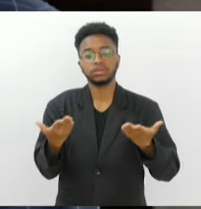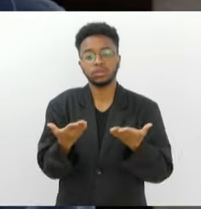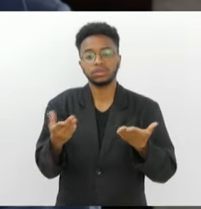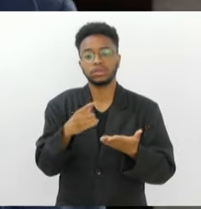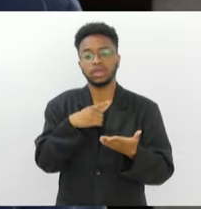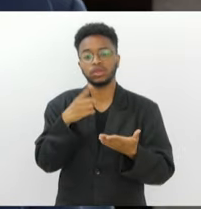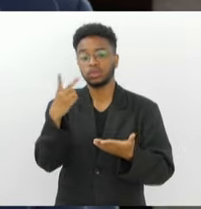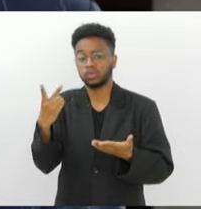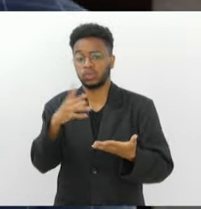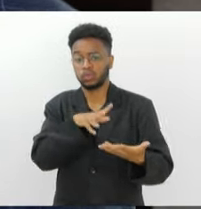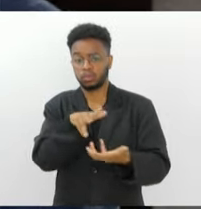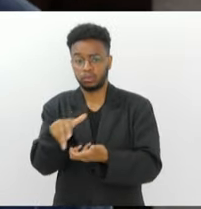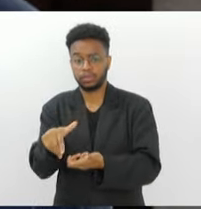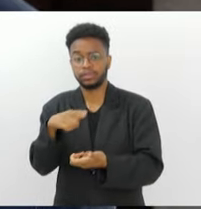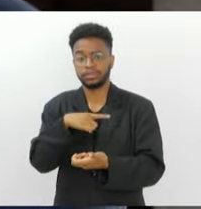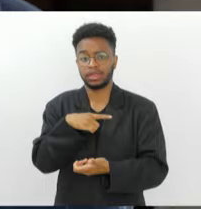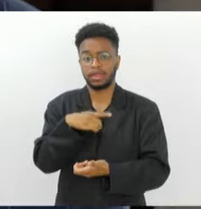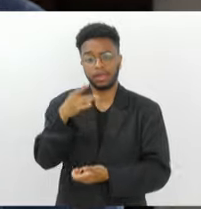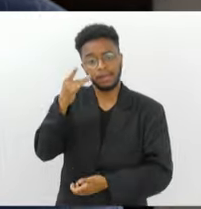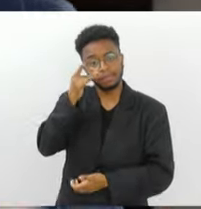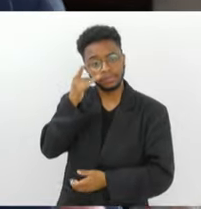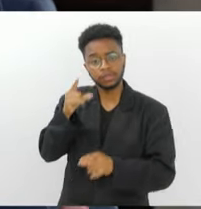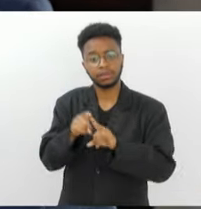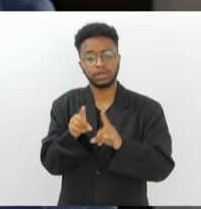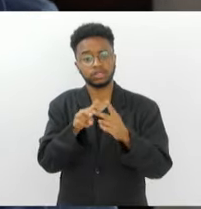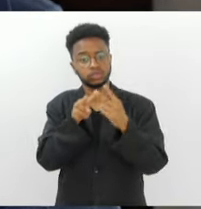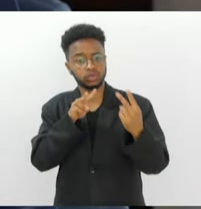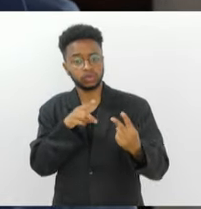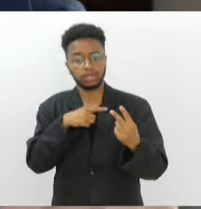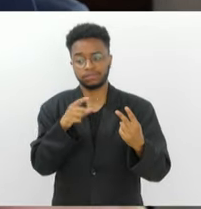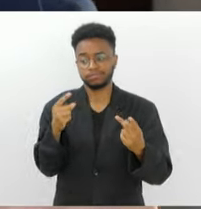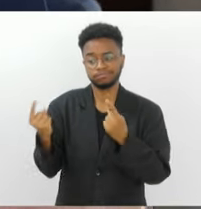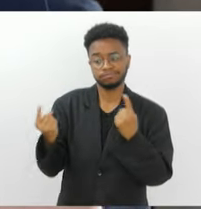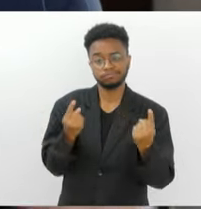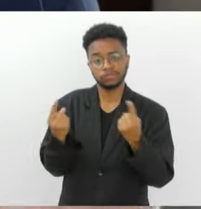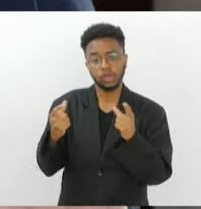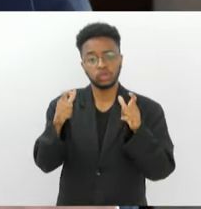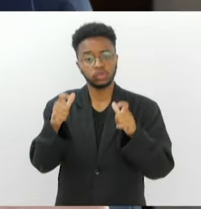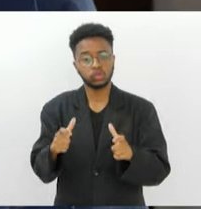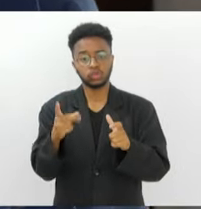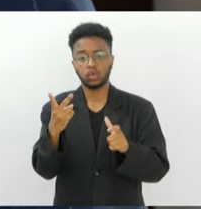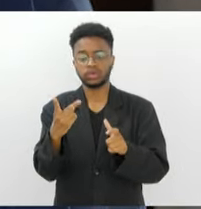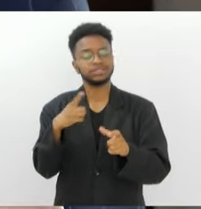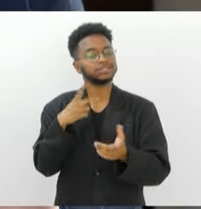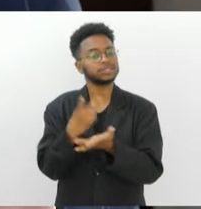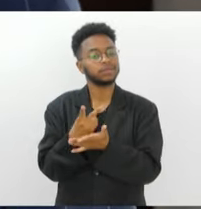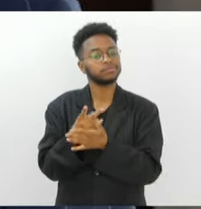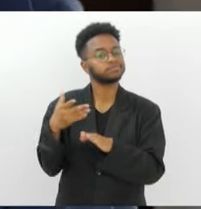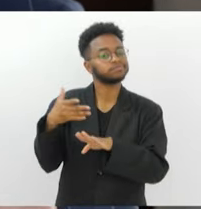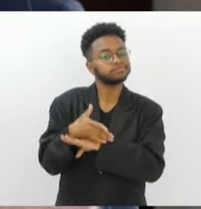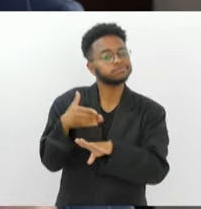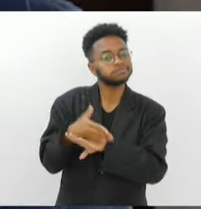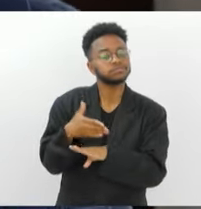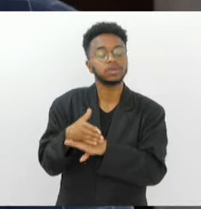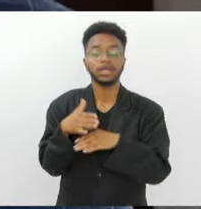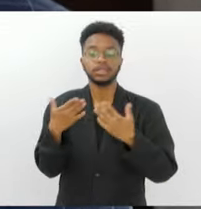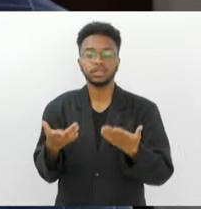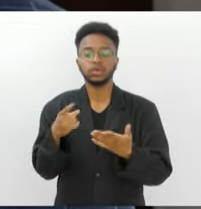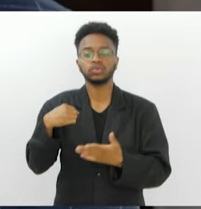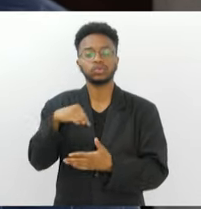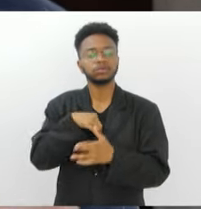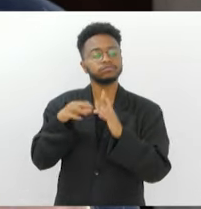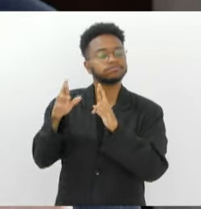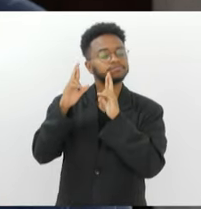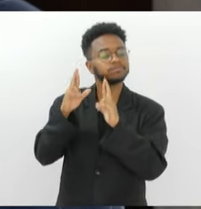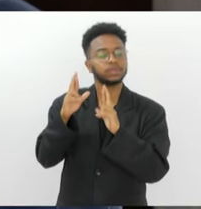a biblioteca física e a biblioteca digital. São dois espaços que são sempre muito cheios. Então, nós estamos com grandes expectativas